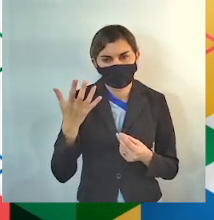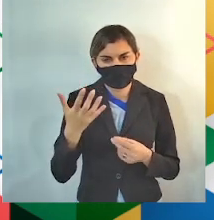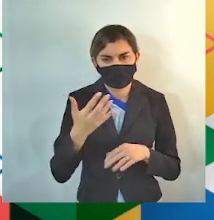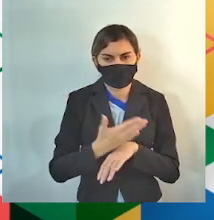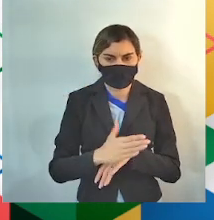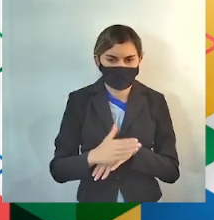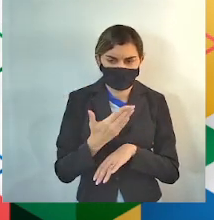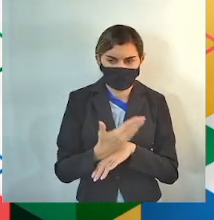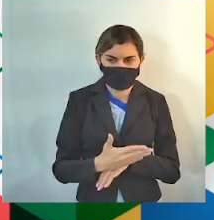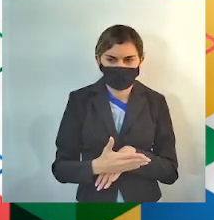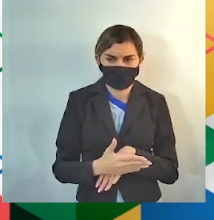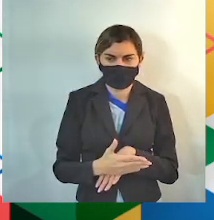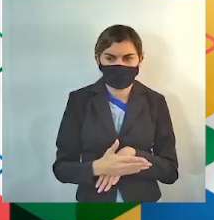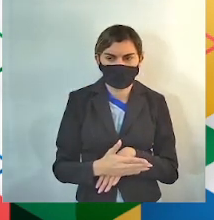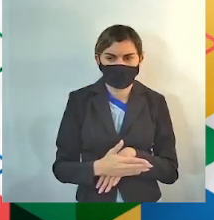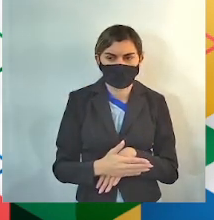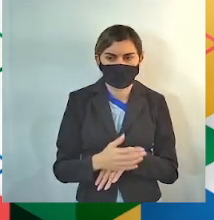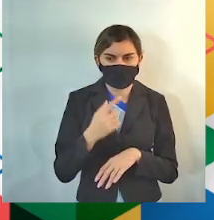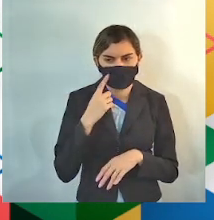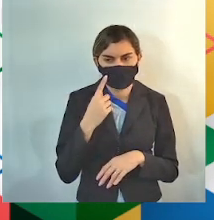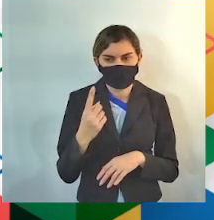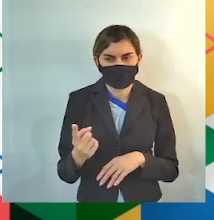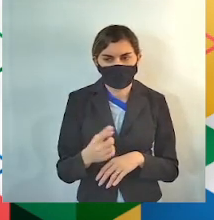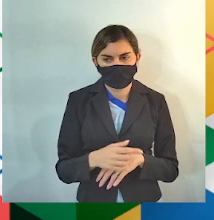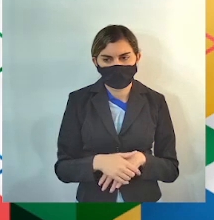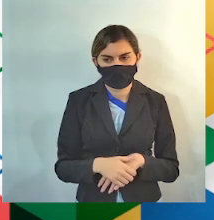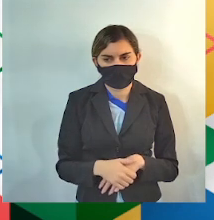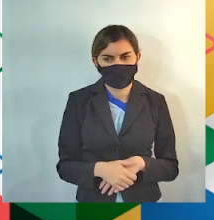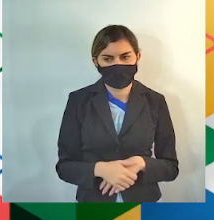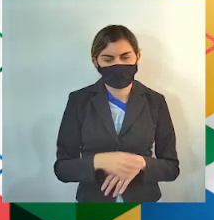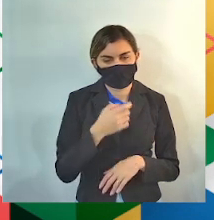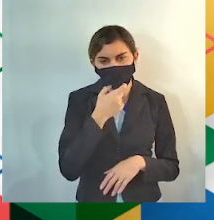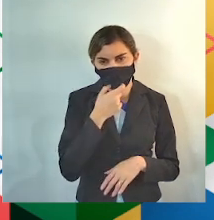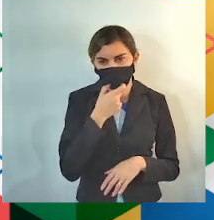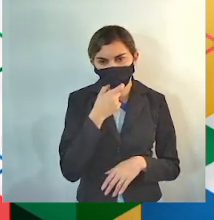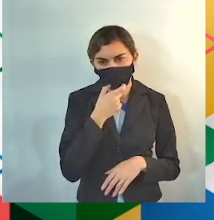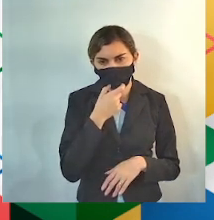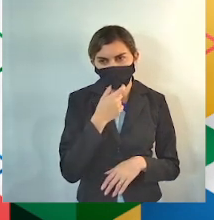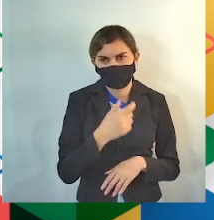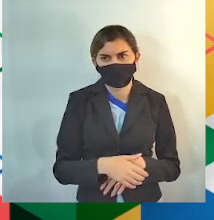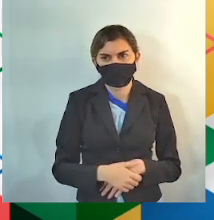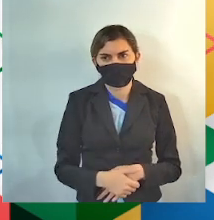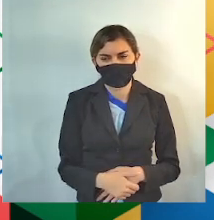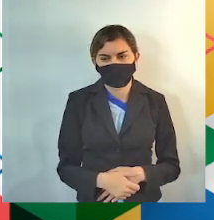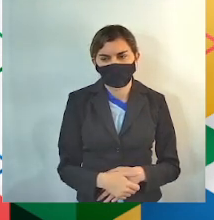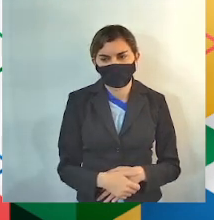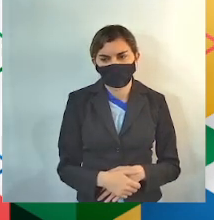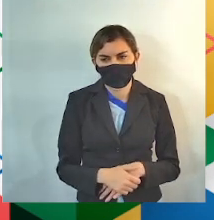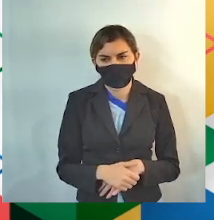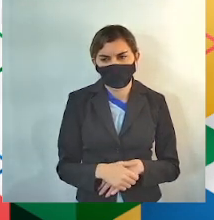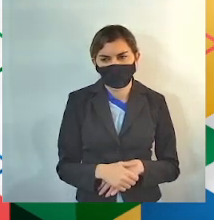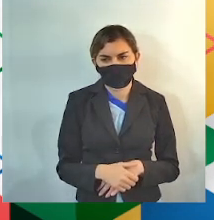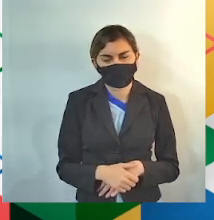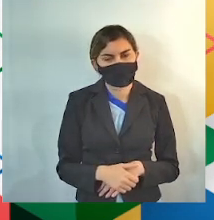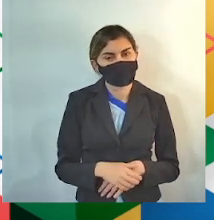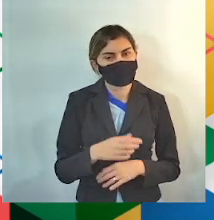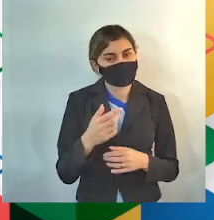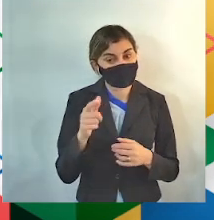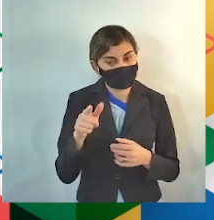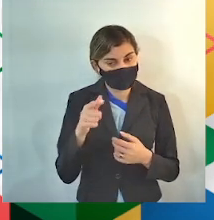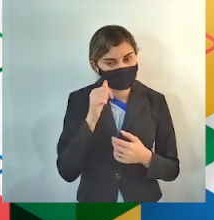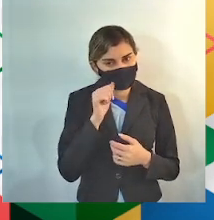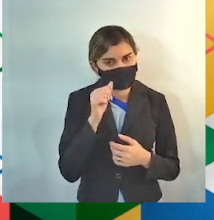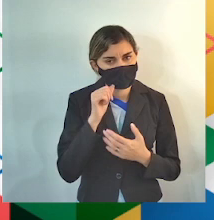Né? Jane is very intelligent teenager. Jane é uma adolescente